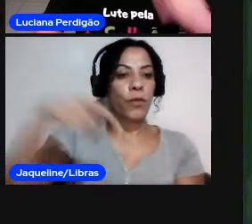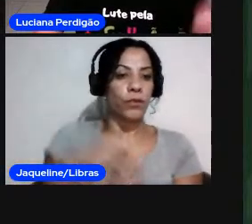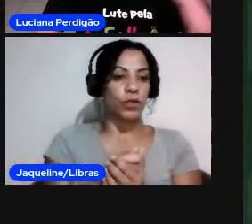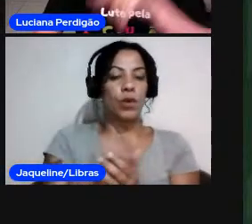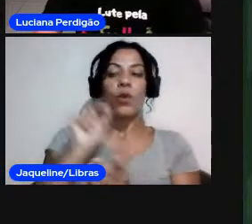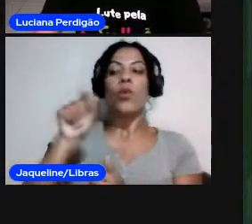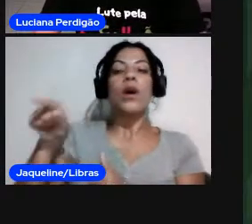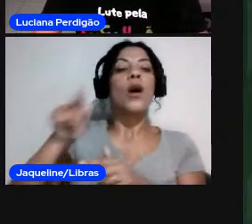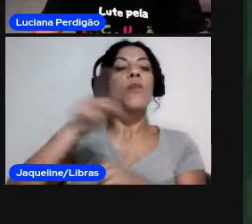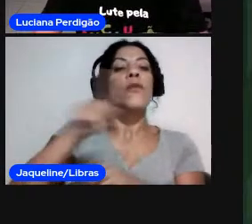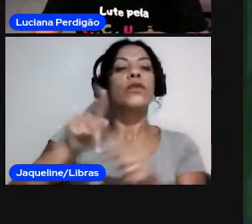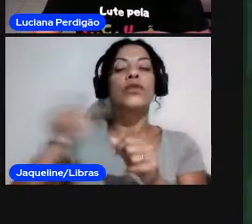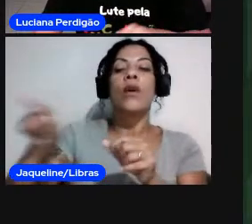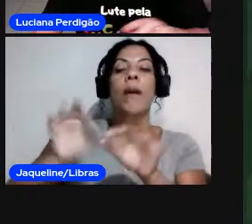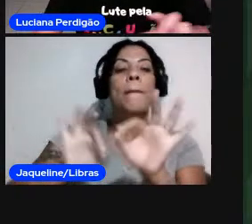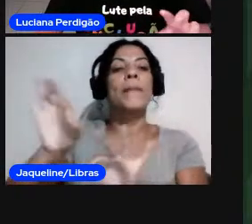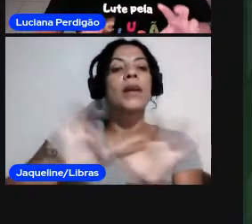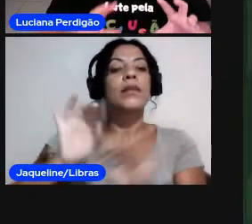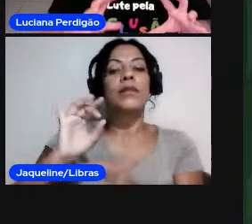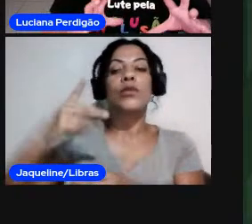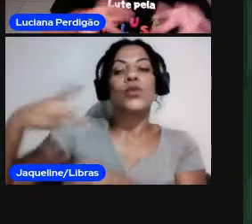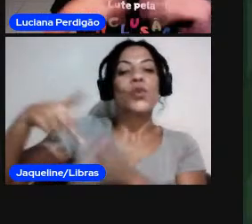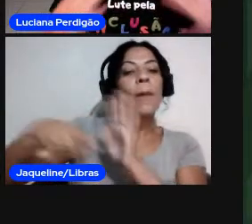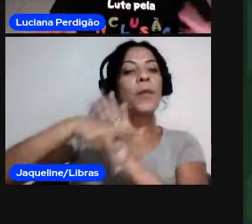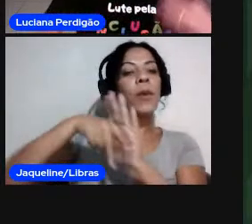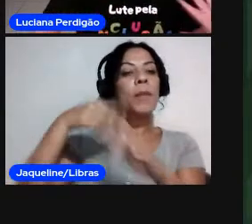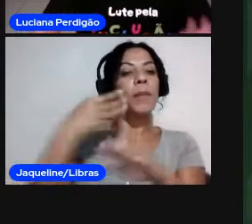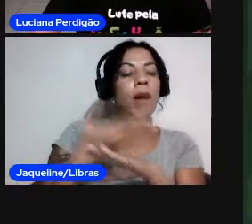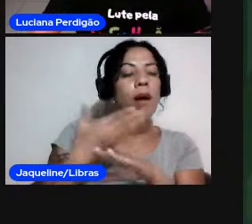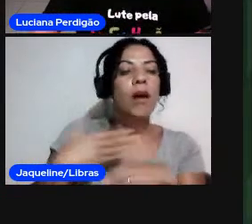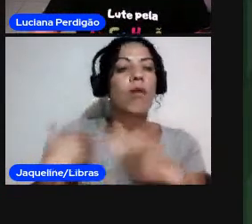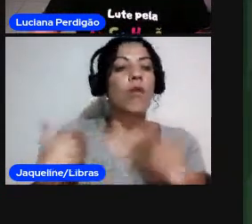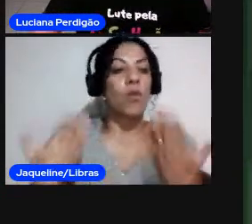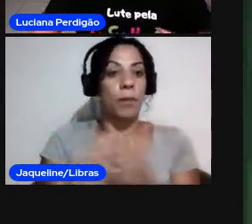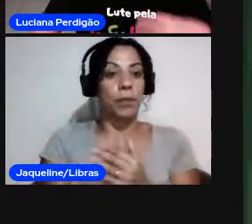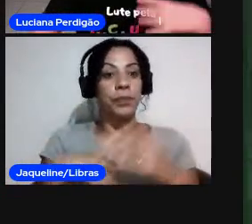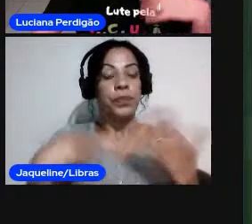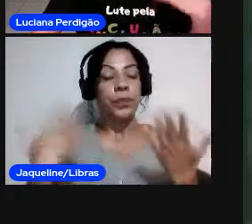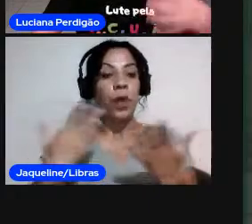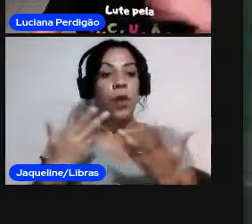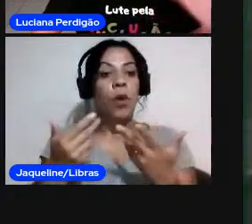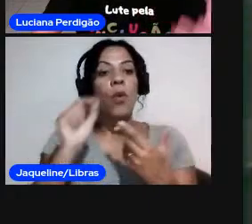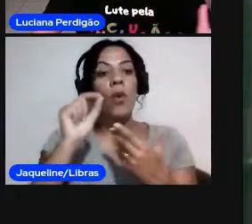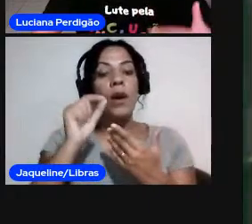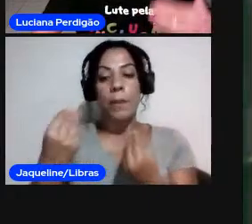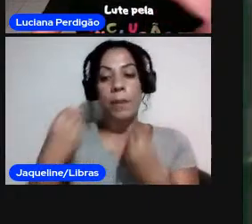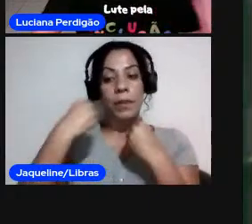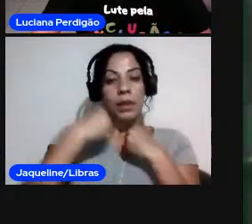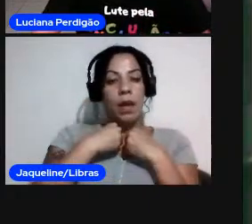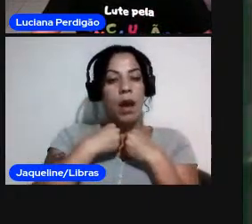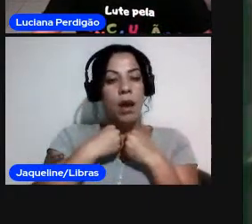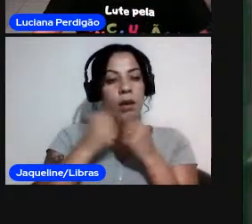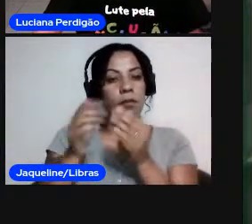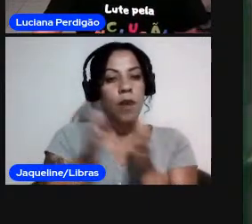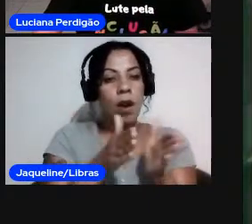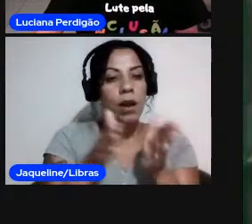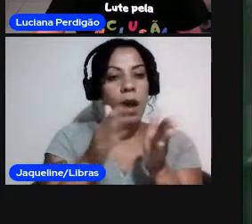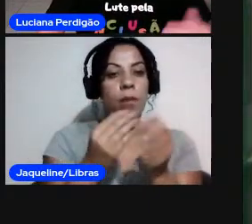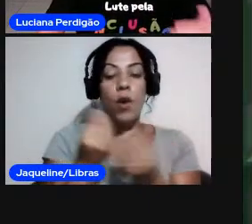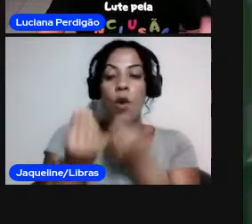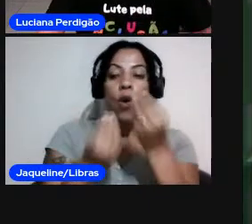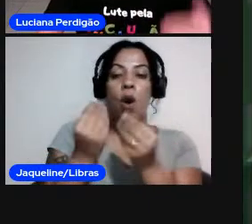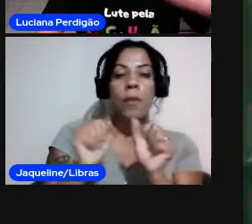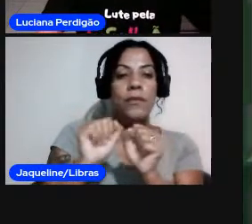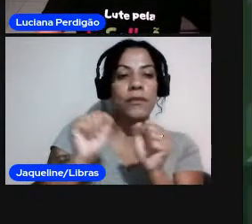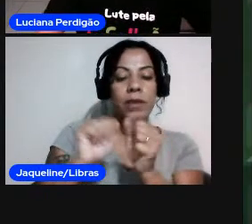estava planejando para cada aula. Então, assim, as questões norteadoras, né, para poder fazer uma atividade,